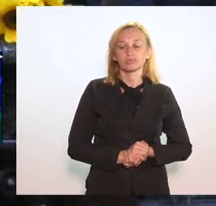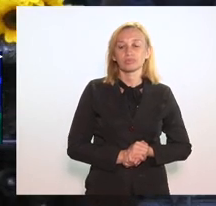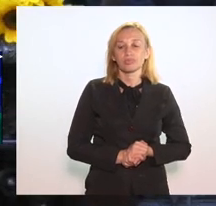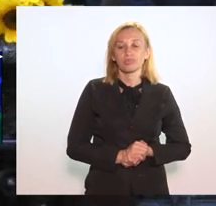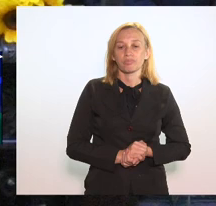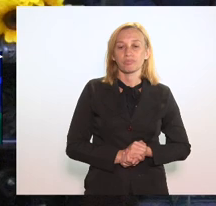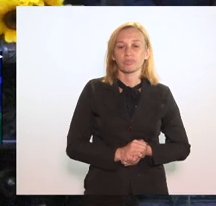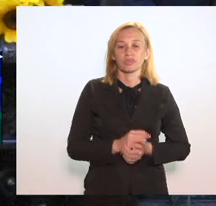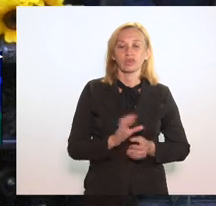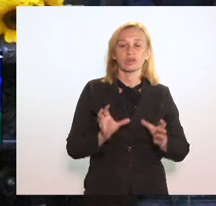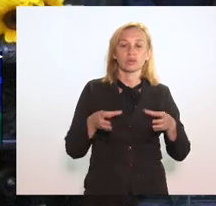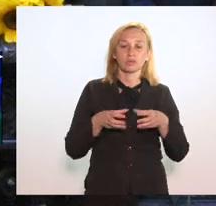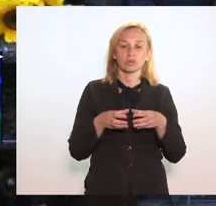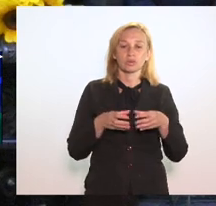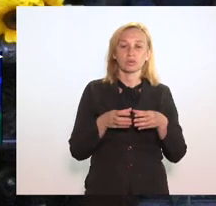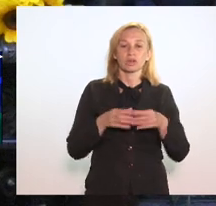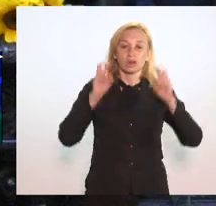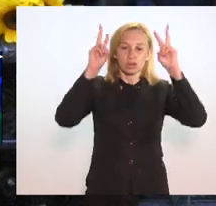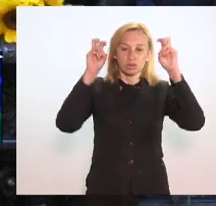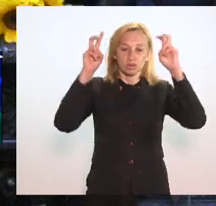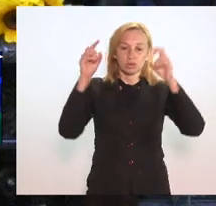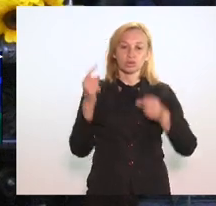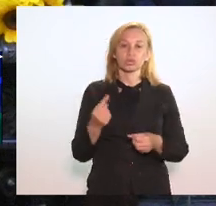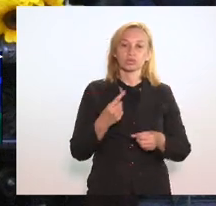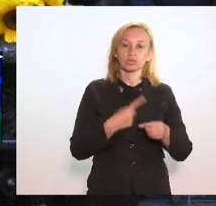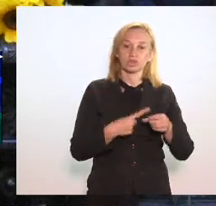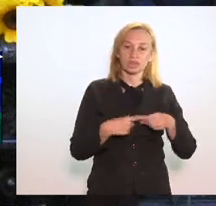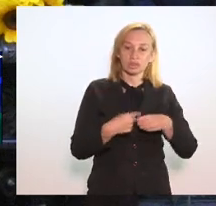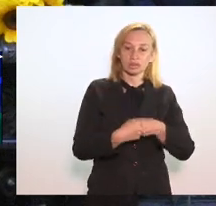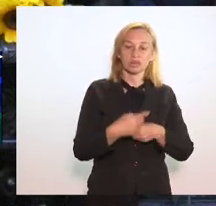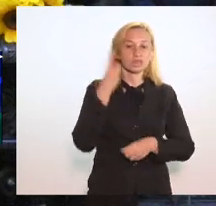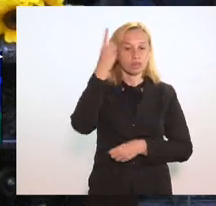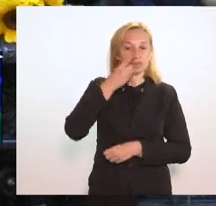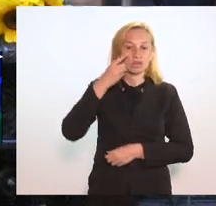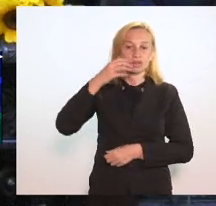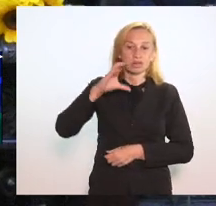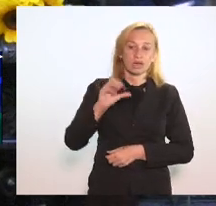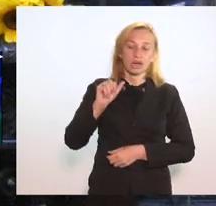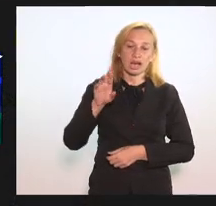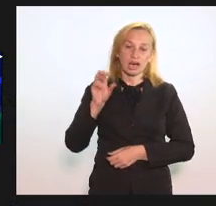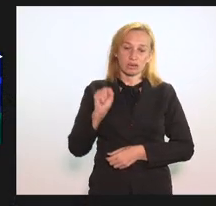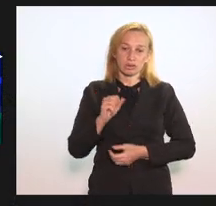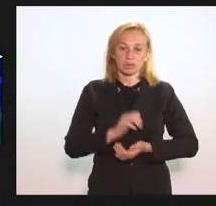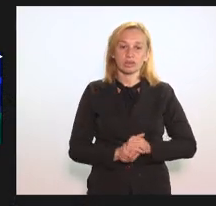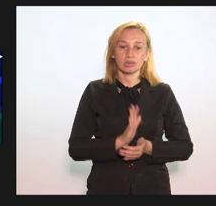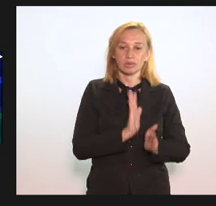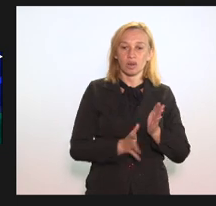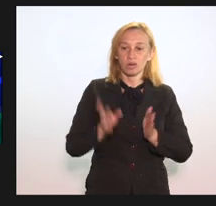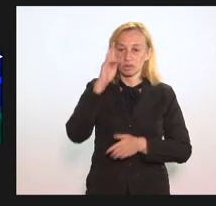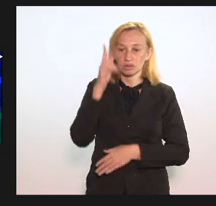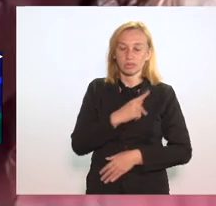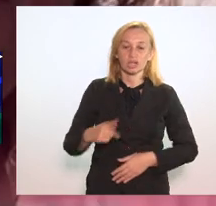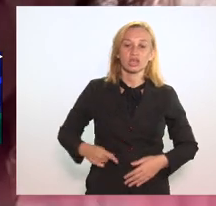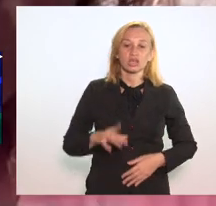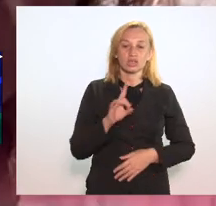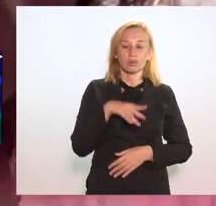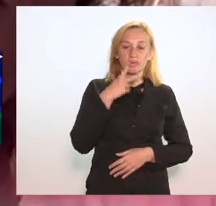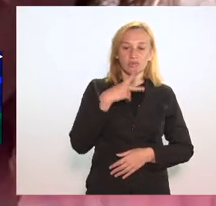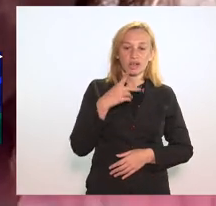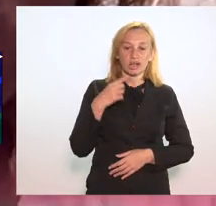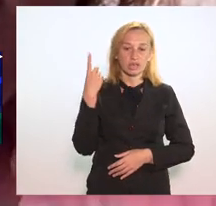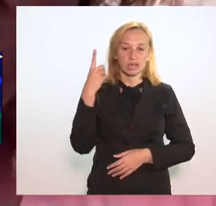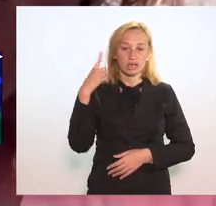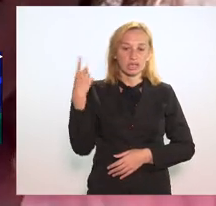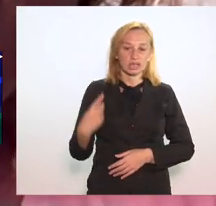comissão de assuntos municipais Carlos Macedo ordem presente só para escrever